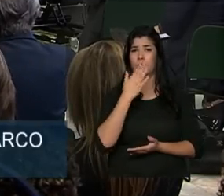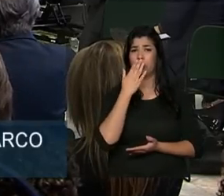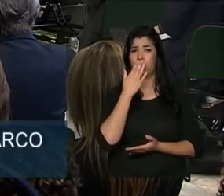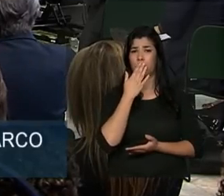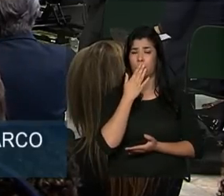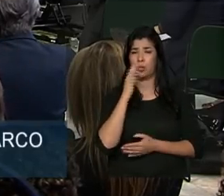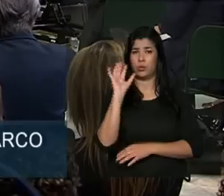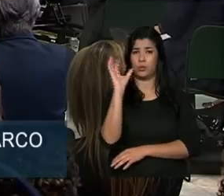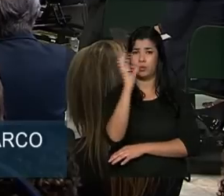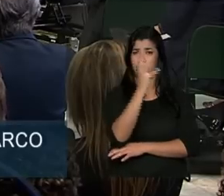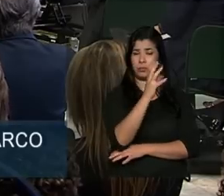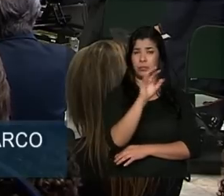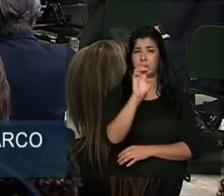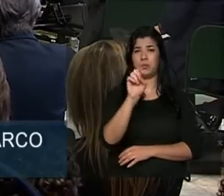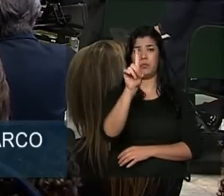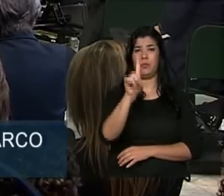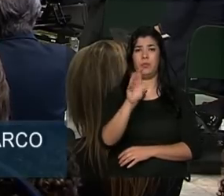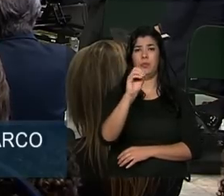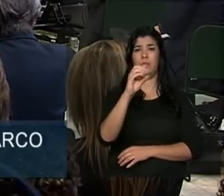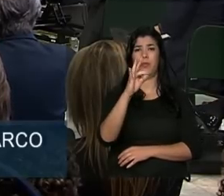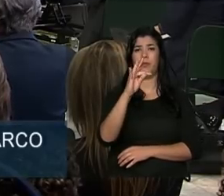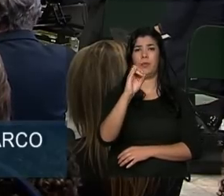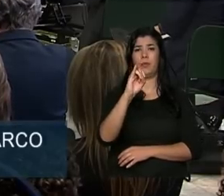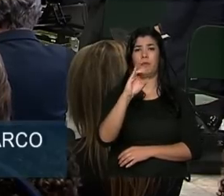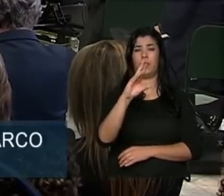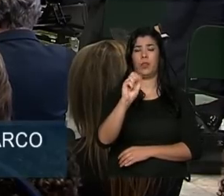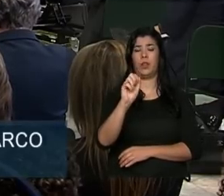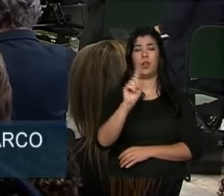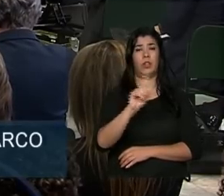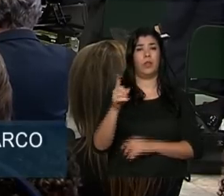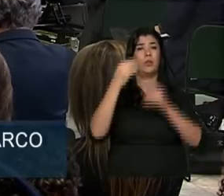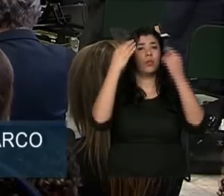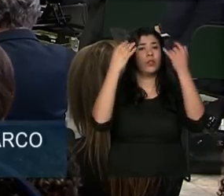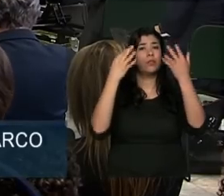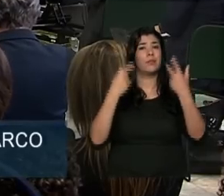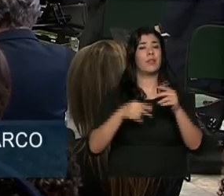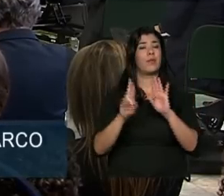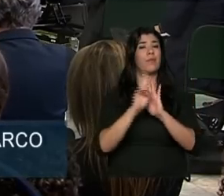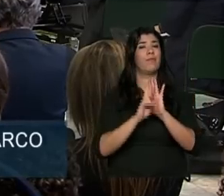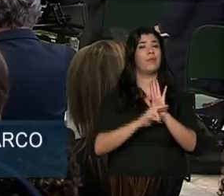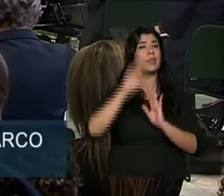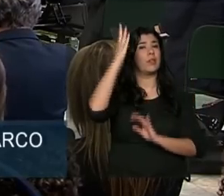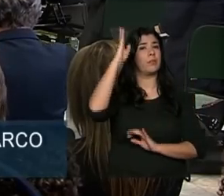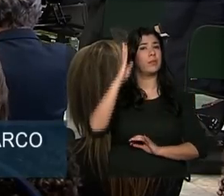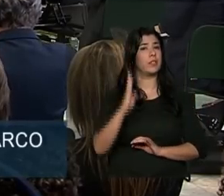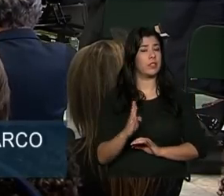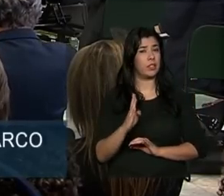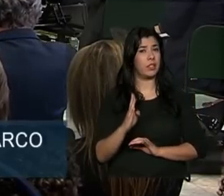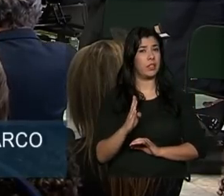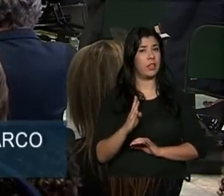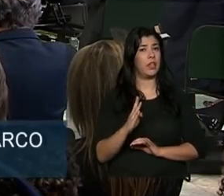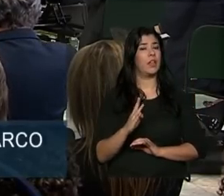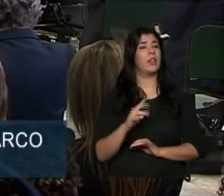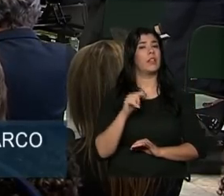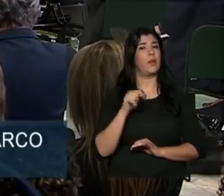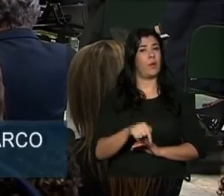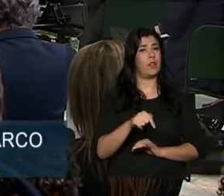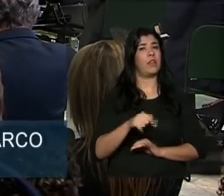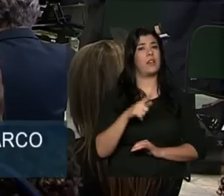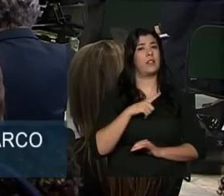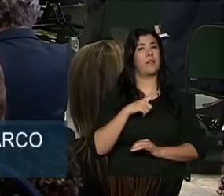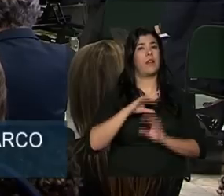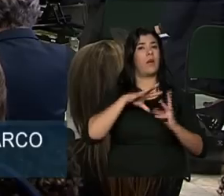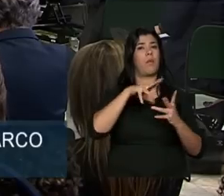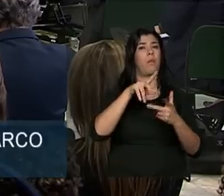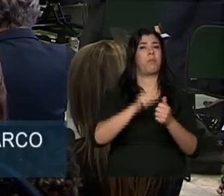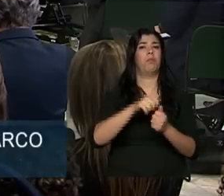Tá? E não é verdade, estou falando da biodiversidade, a regra brasileira. E do ponto de vista internacional, vale a regra que o país adota. Então, se esclareceu em